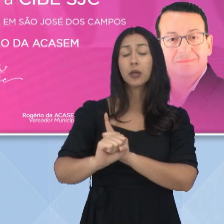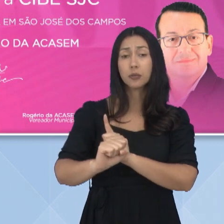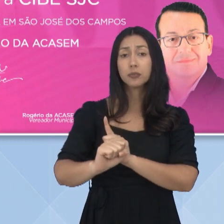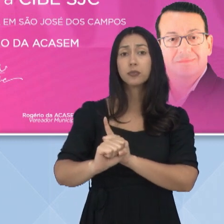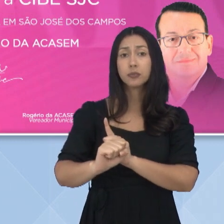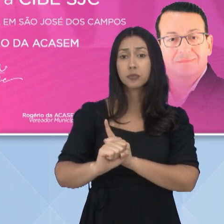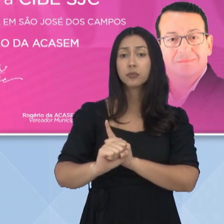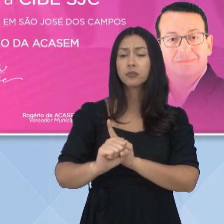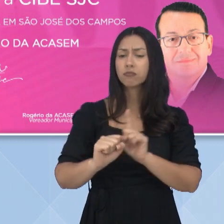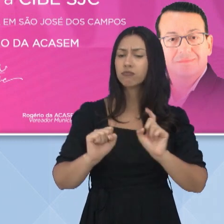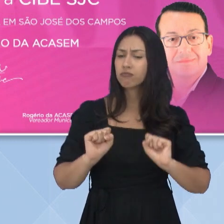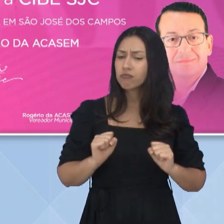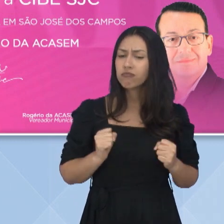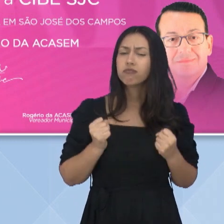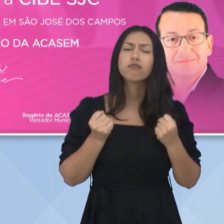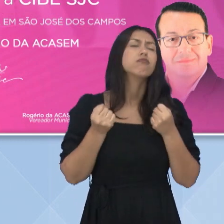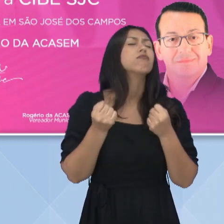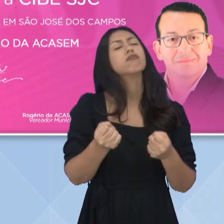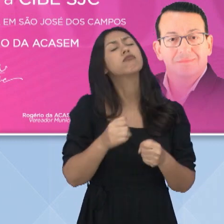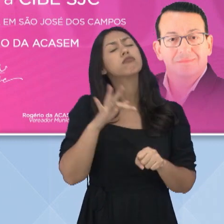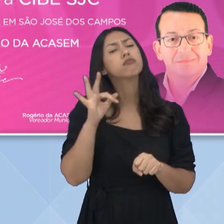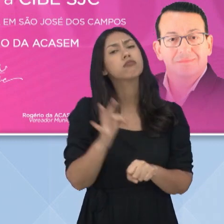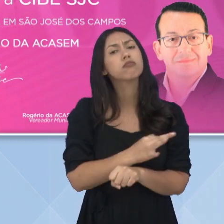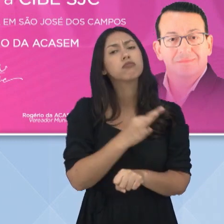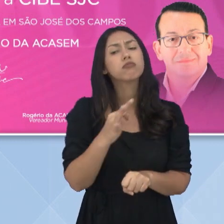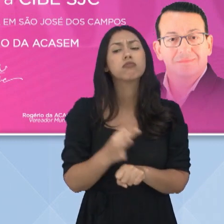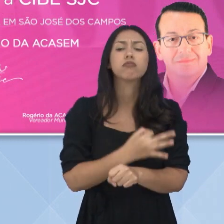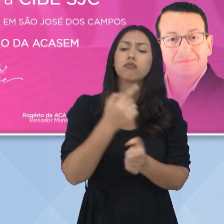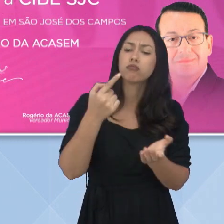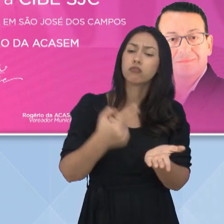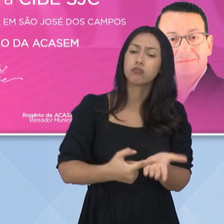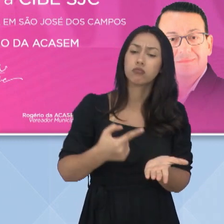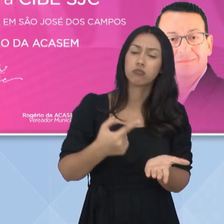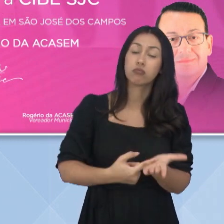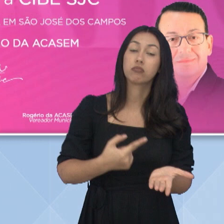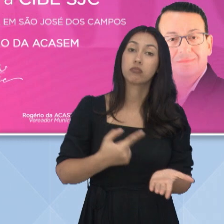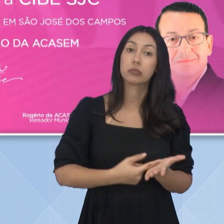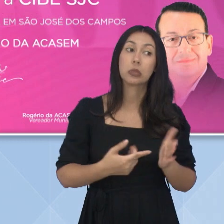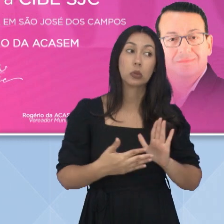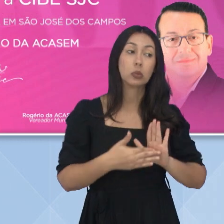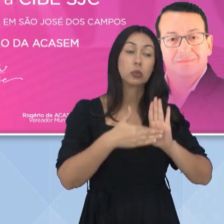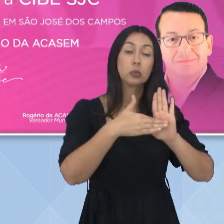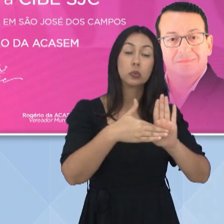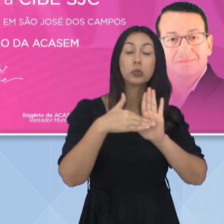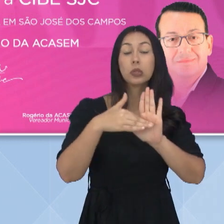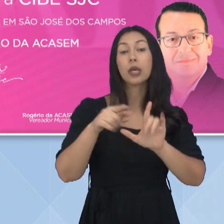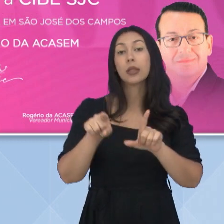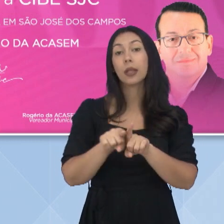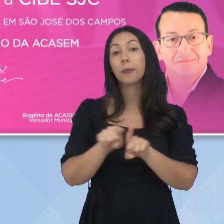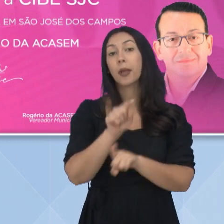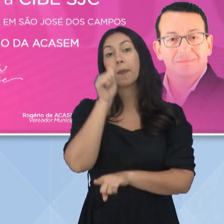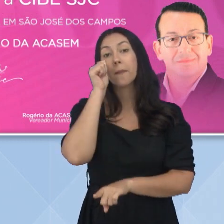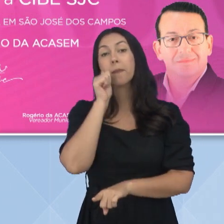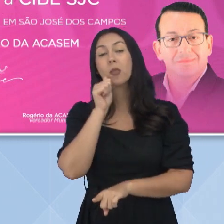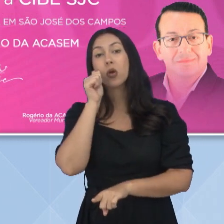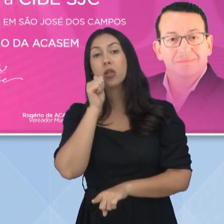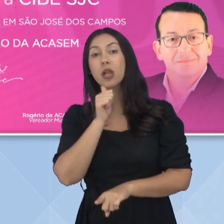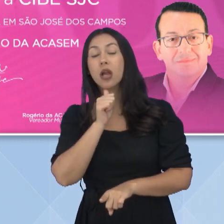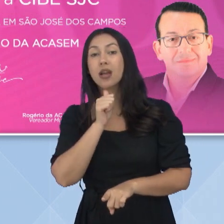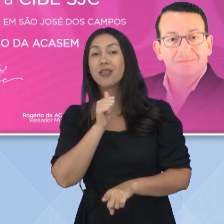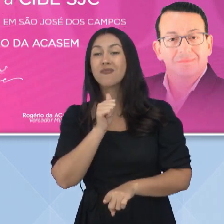Sua dedicação incansável e comprometimento com o bem-estar e a inclusão das mulheres em estado